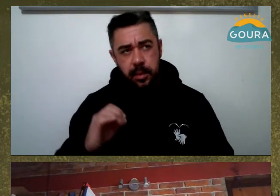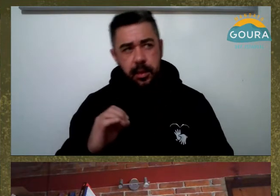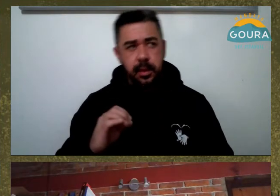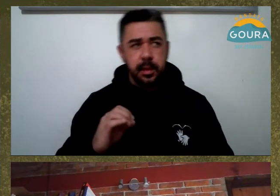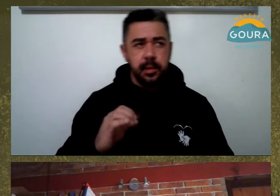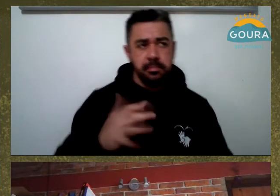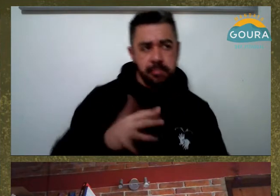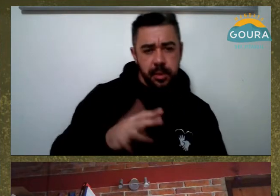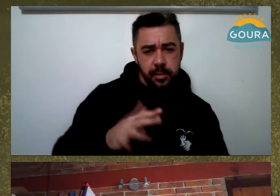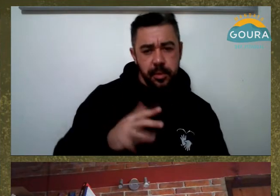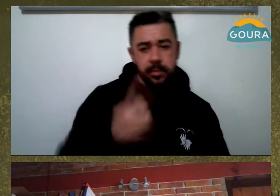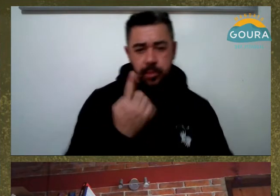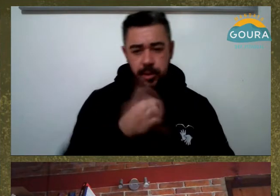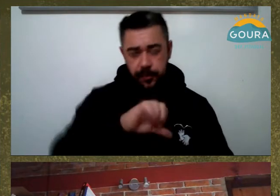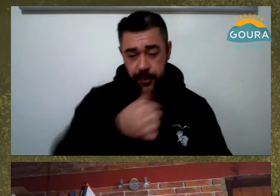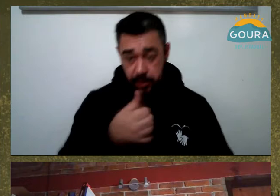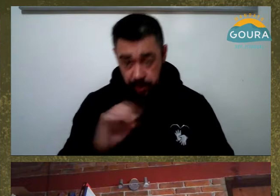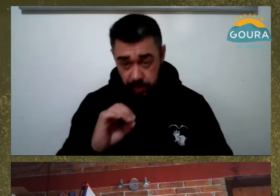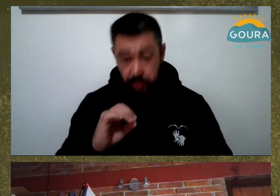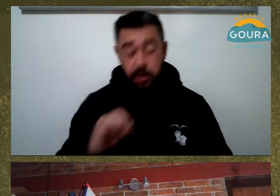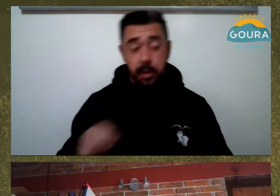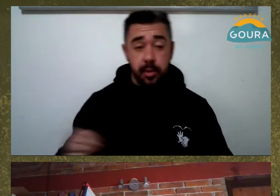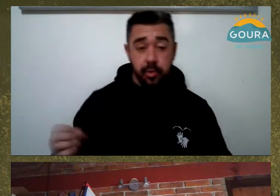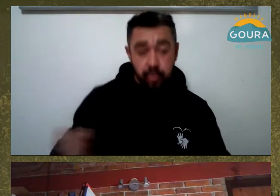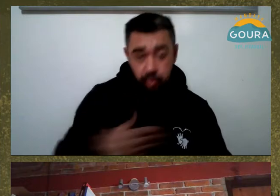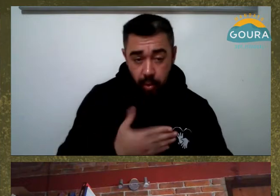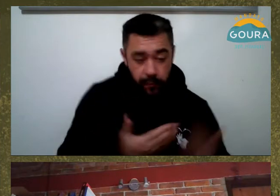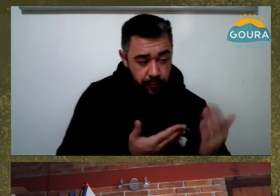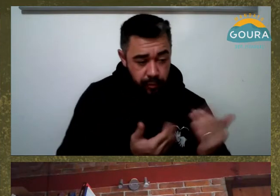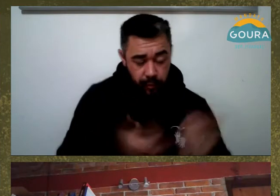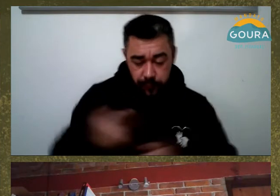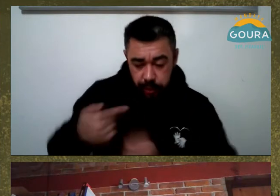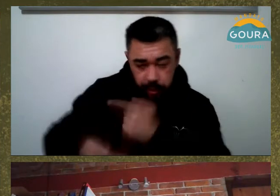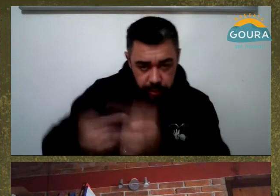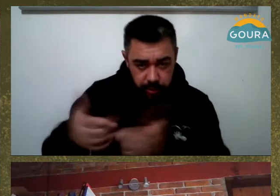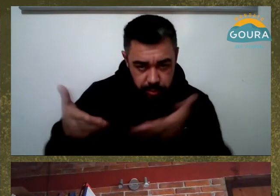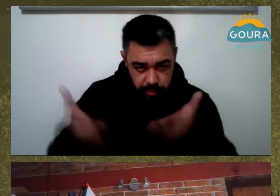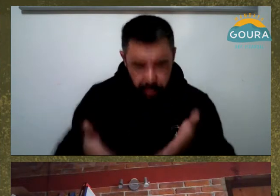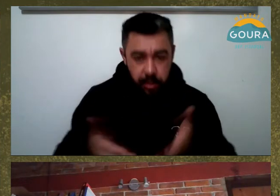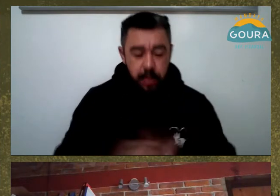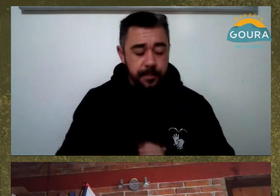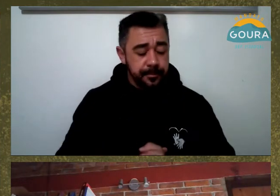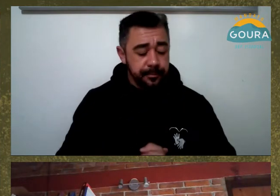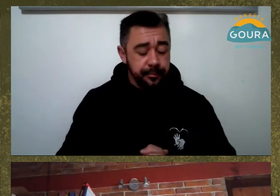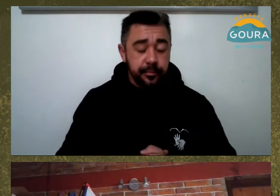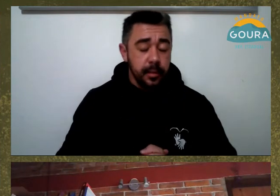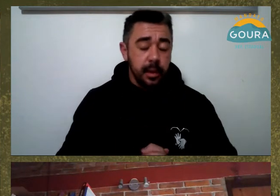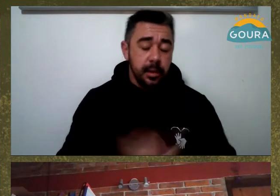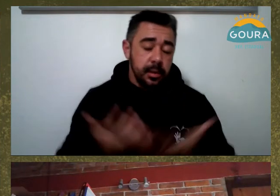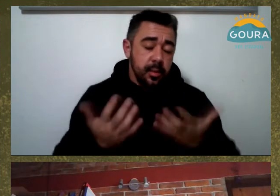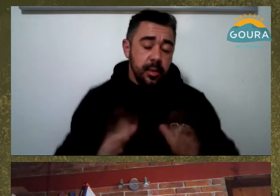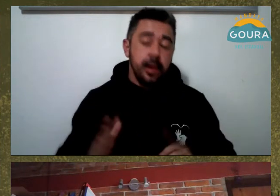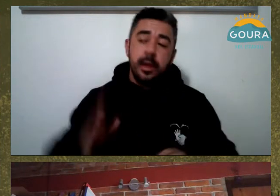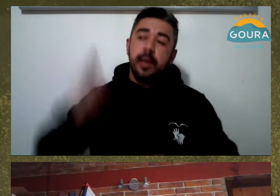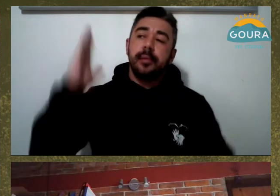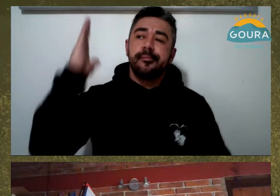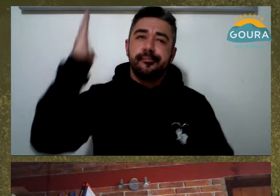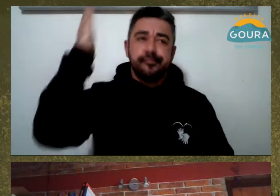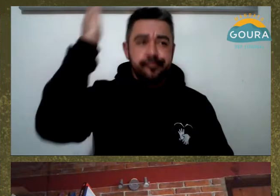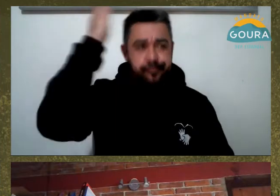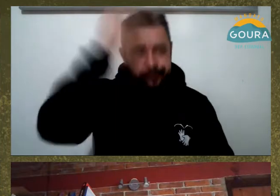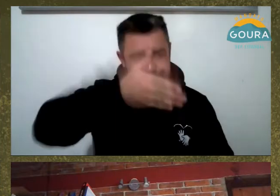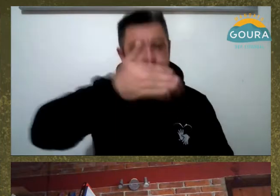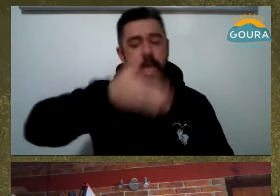60, há gerações de jovens que, na sua maioria contra a vontade, são enviados para servir como